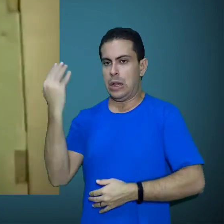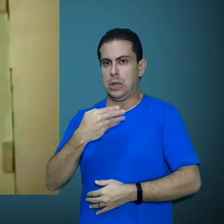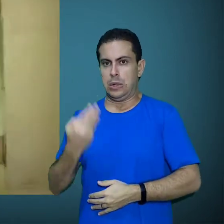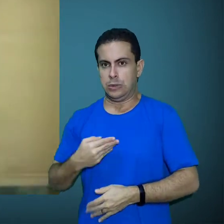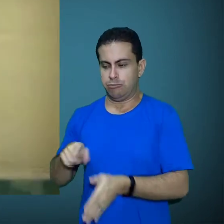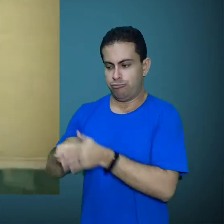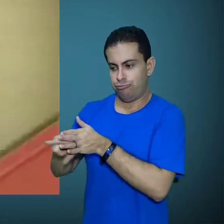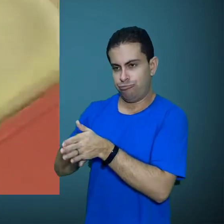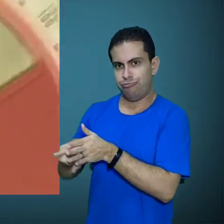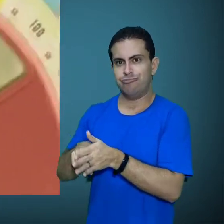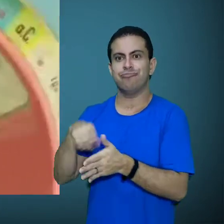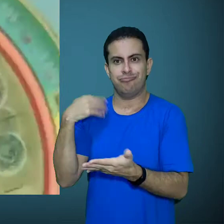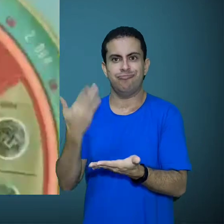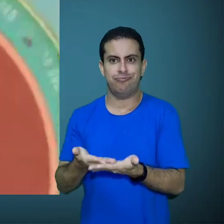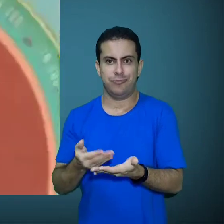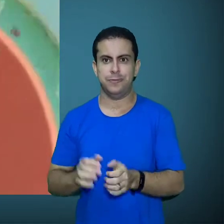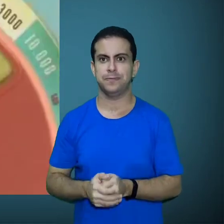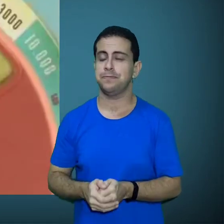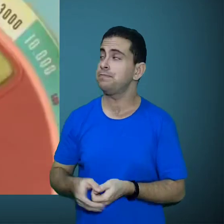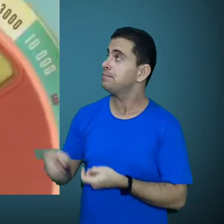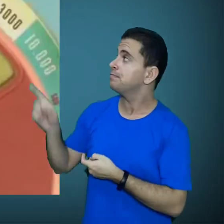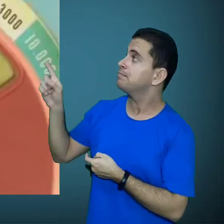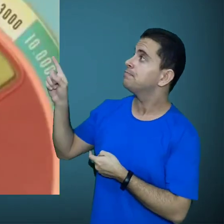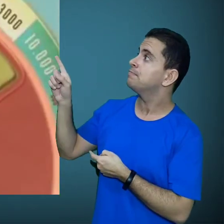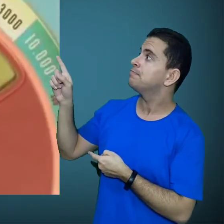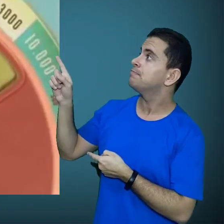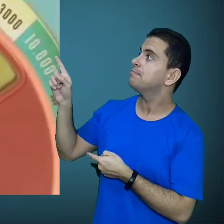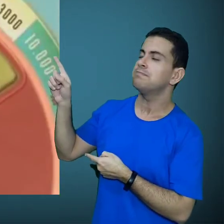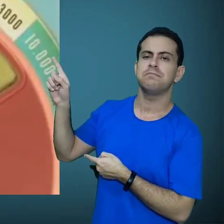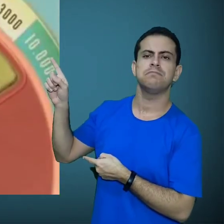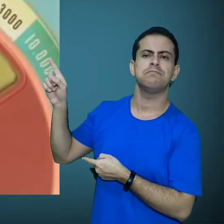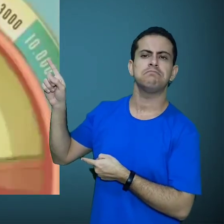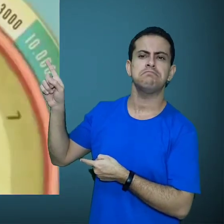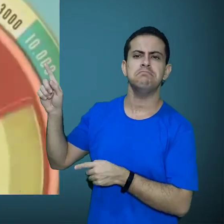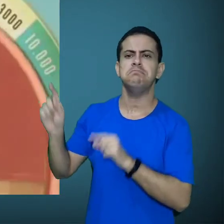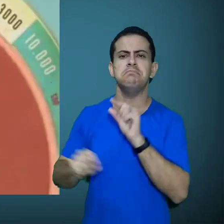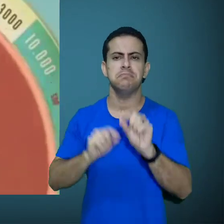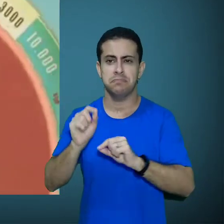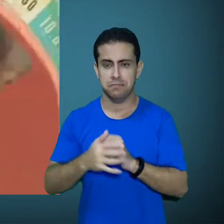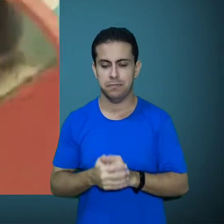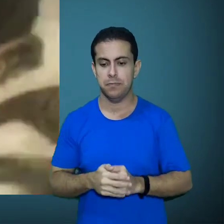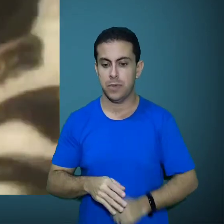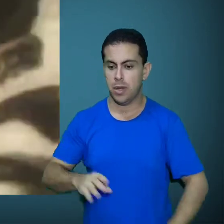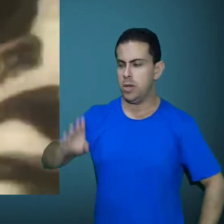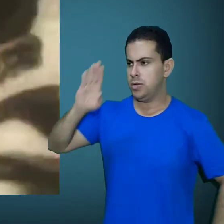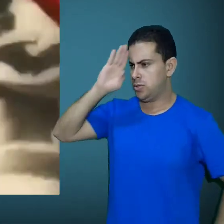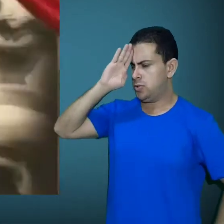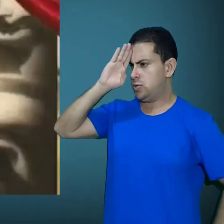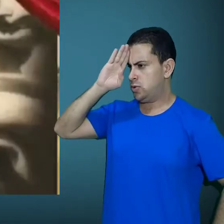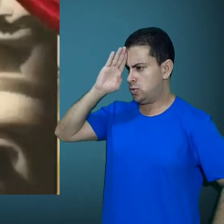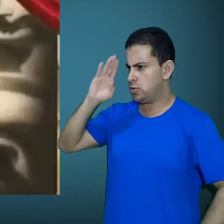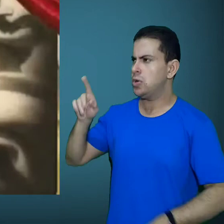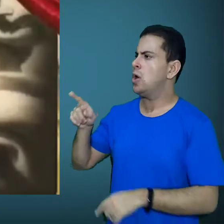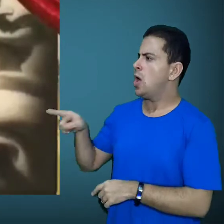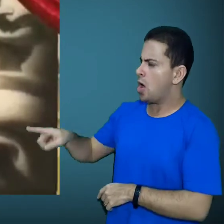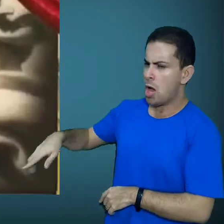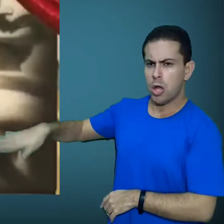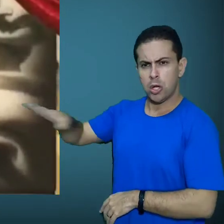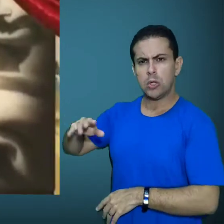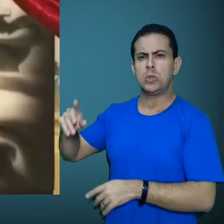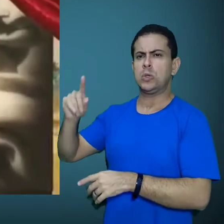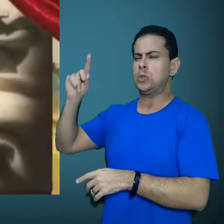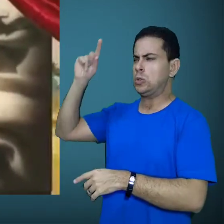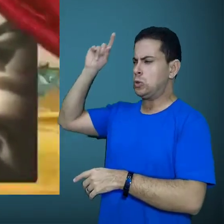A egiptologia. Soldados, séculos de história